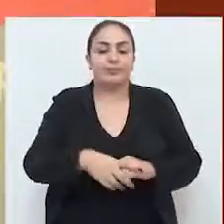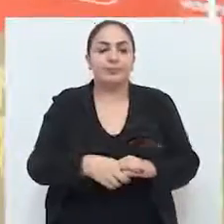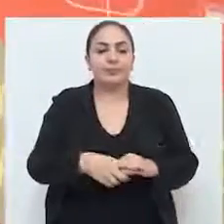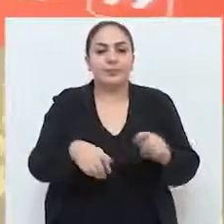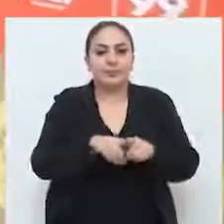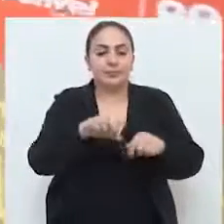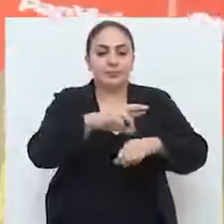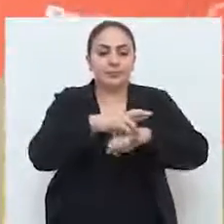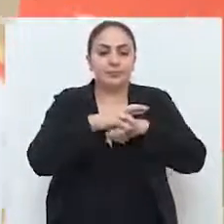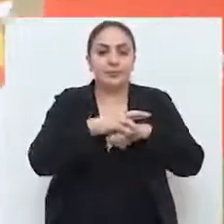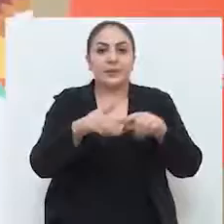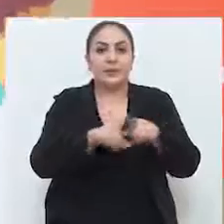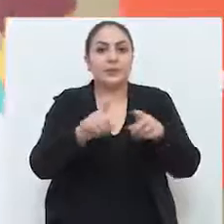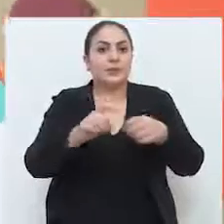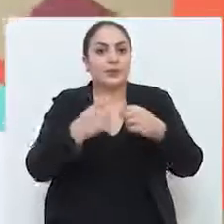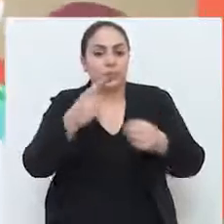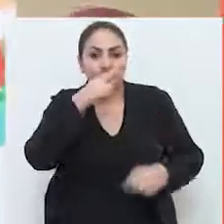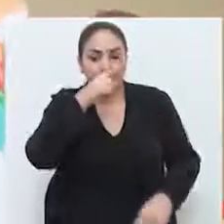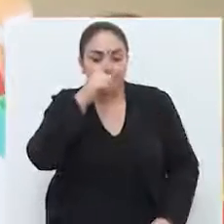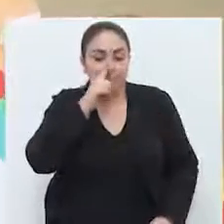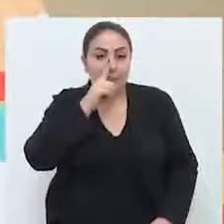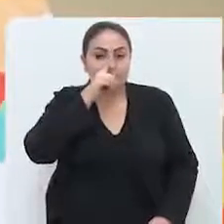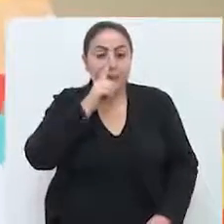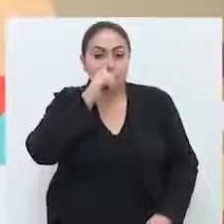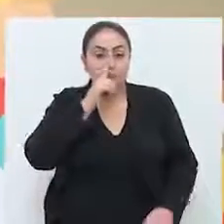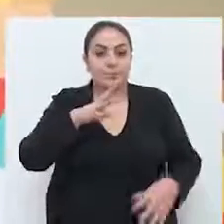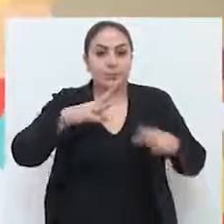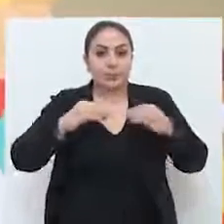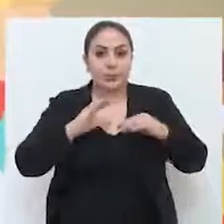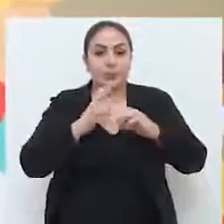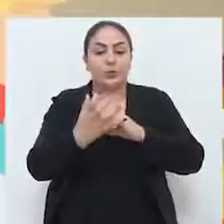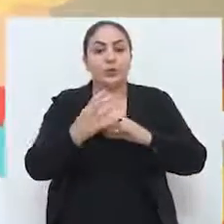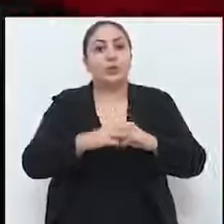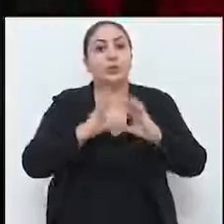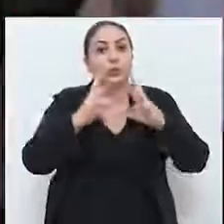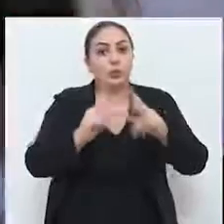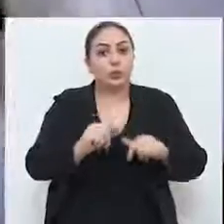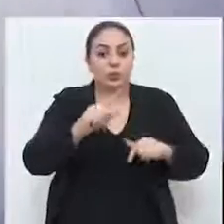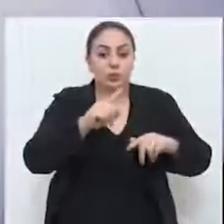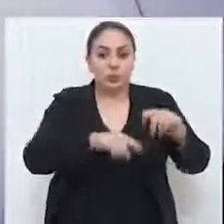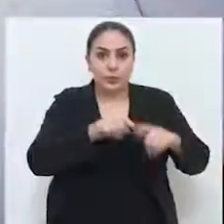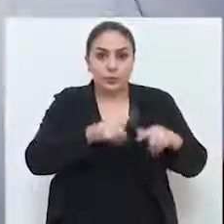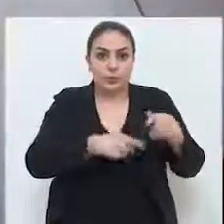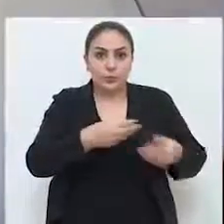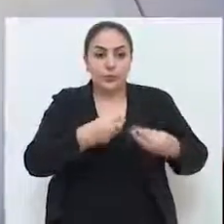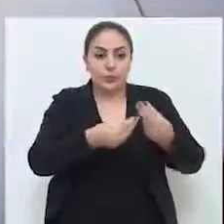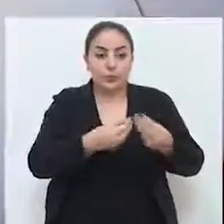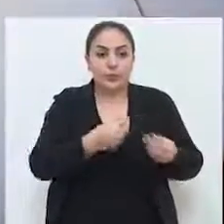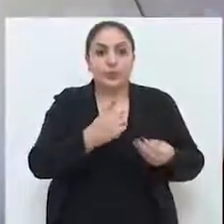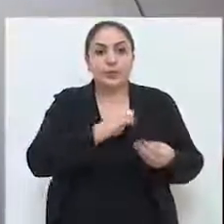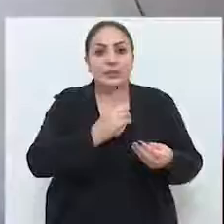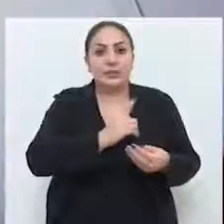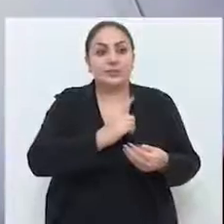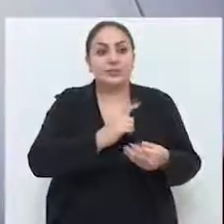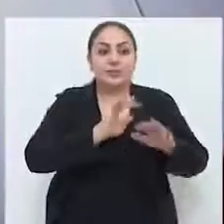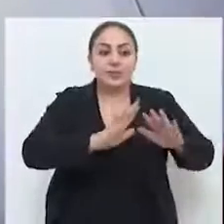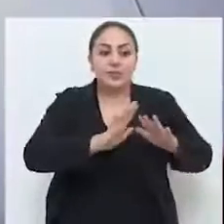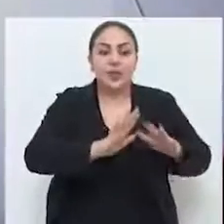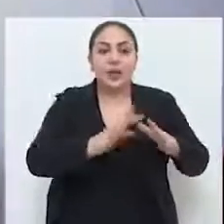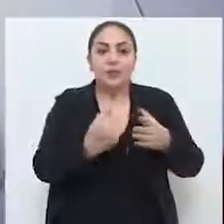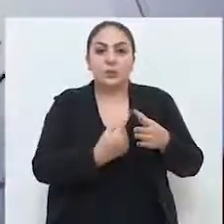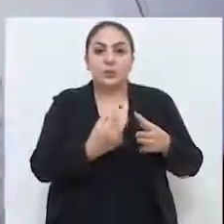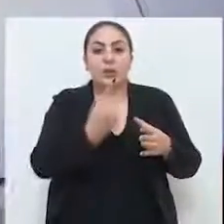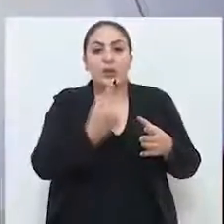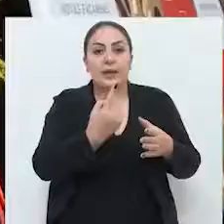Para garantir a segurança e eliminar o risco de contaminação, todos os mantimentos doados vão passar por uma quarentena de